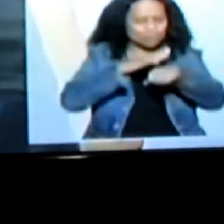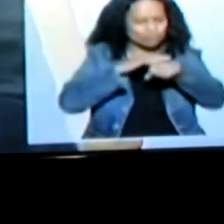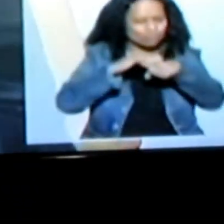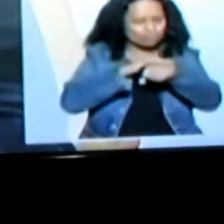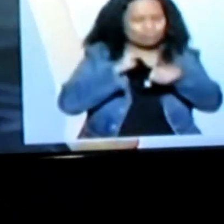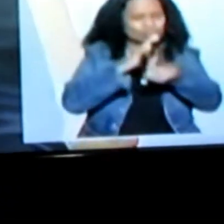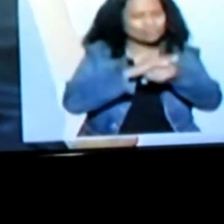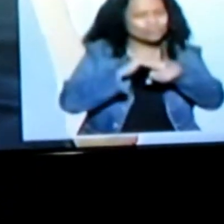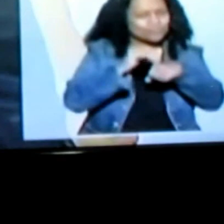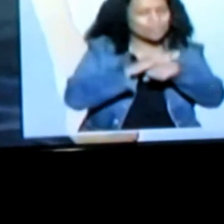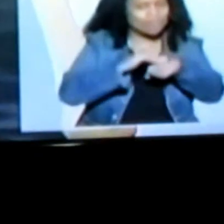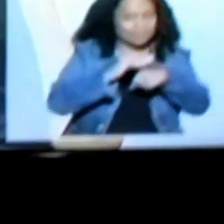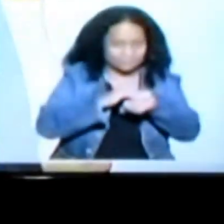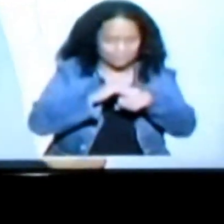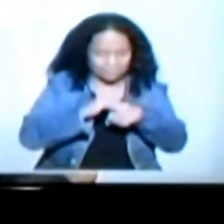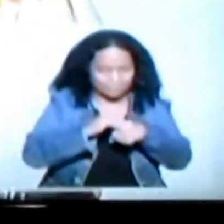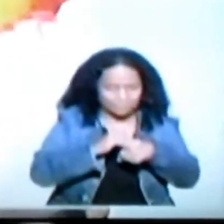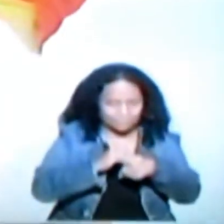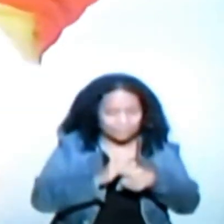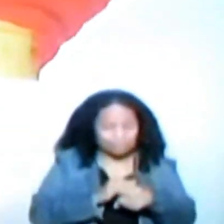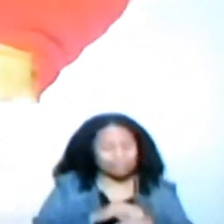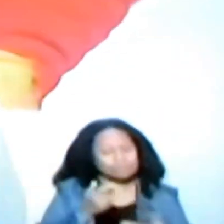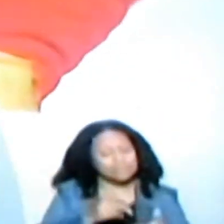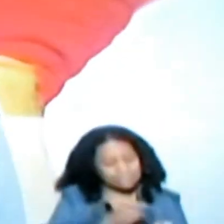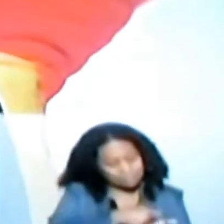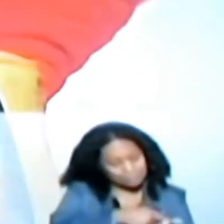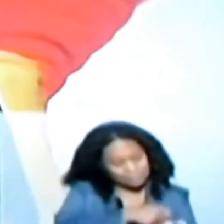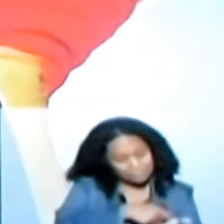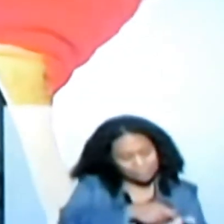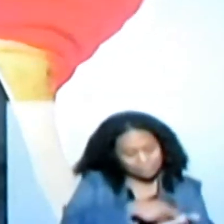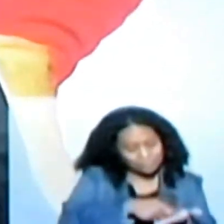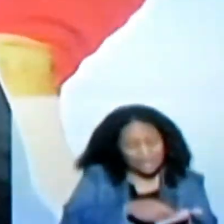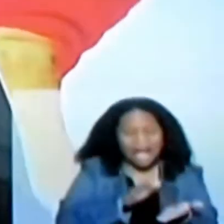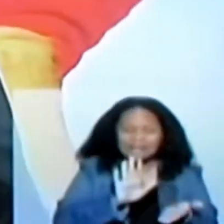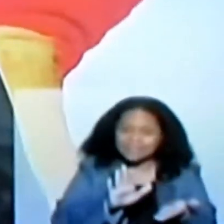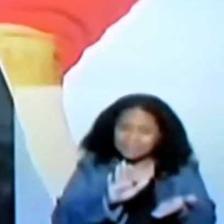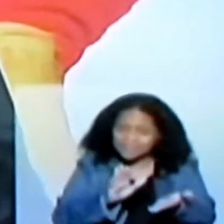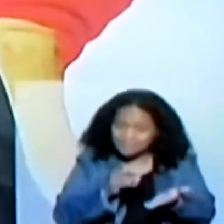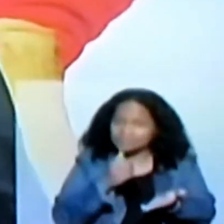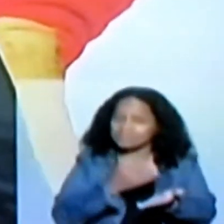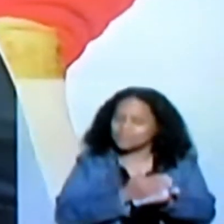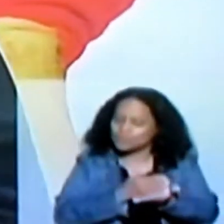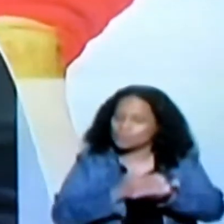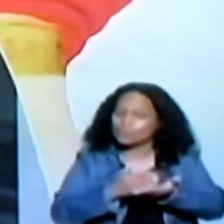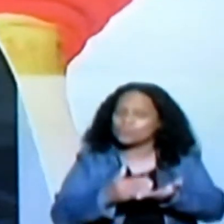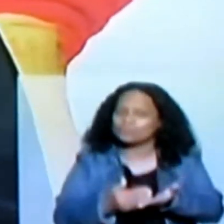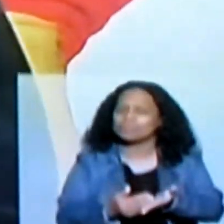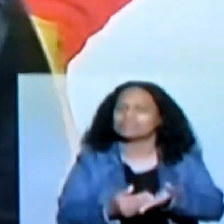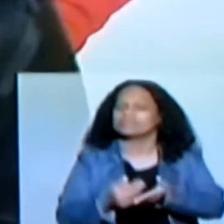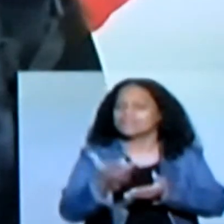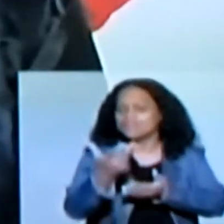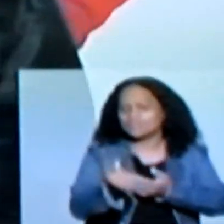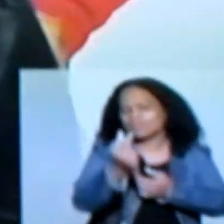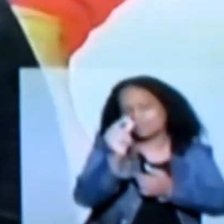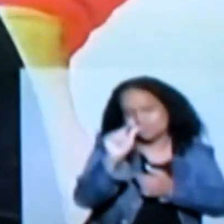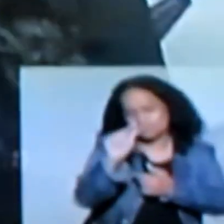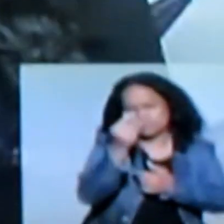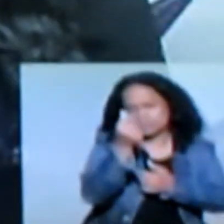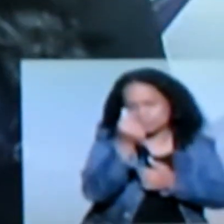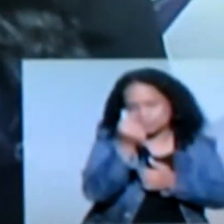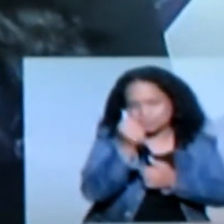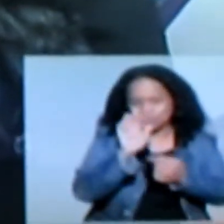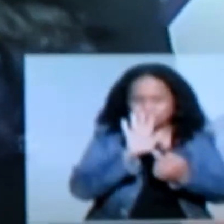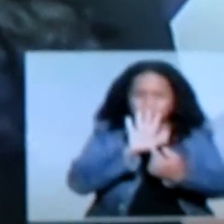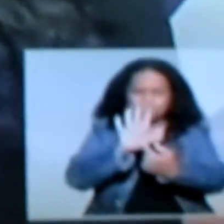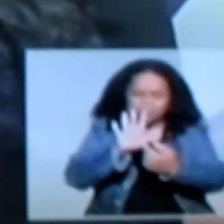esse carinho do público. Quando muito, as booktubers, elas viram autoras e aí sim começa uma remuneração, né? Queria que você